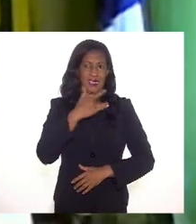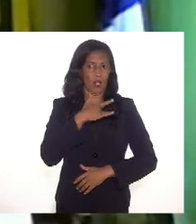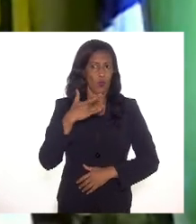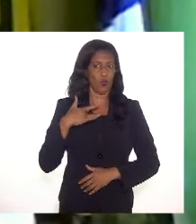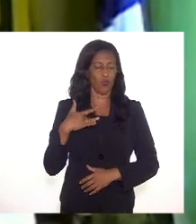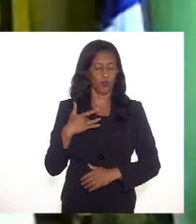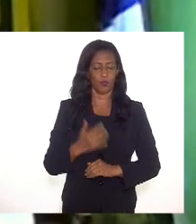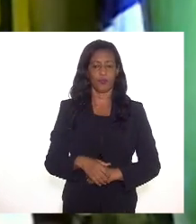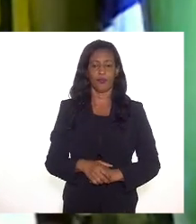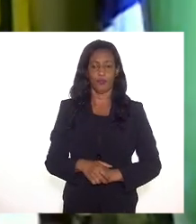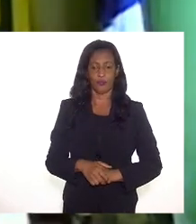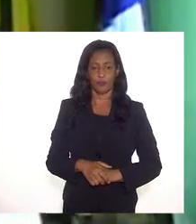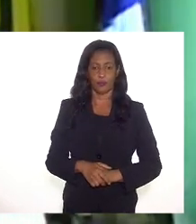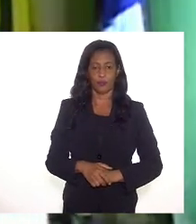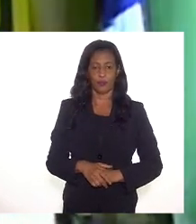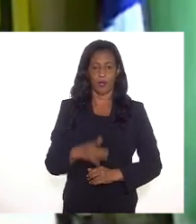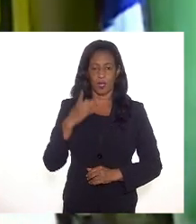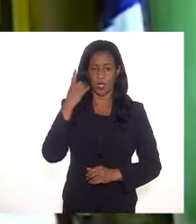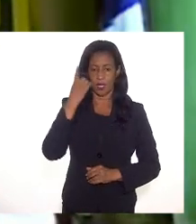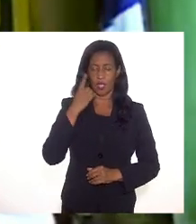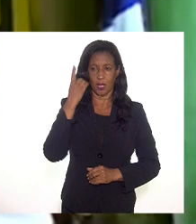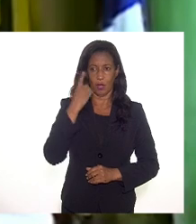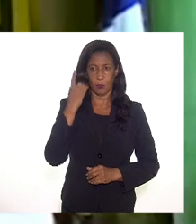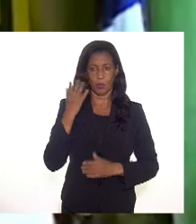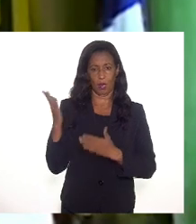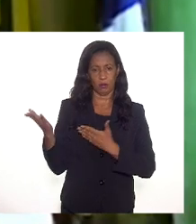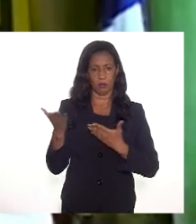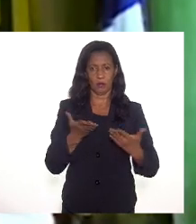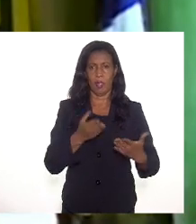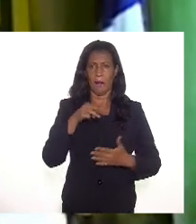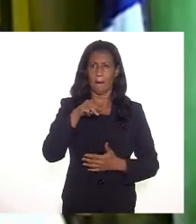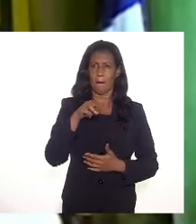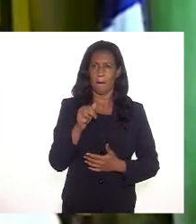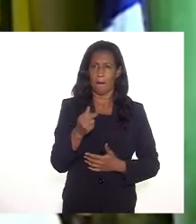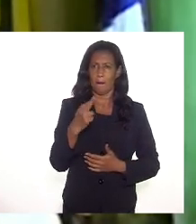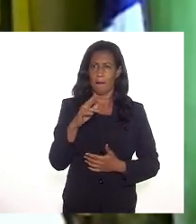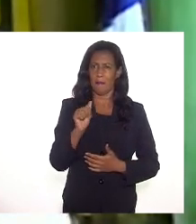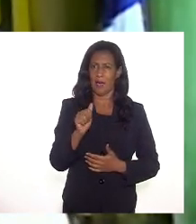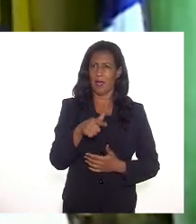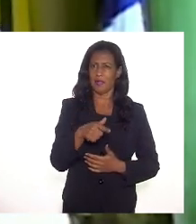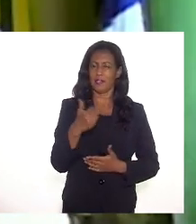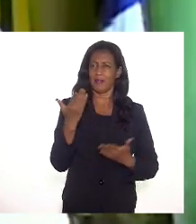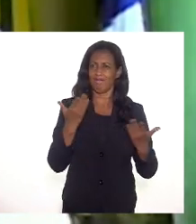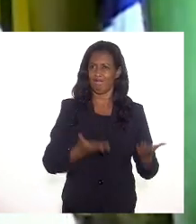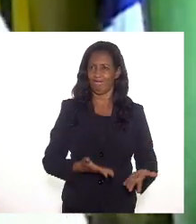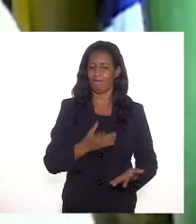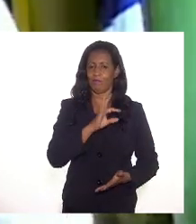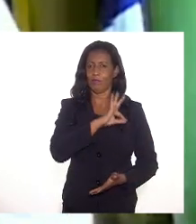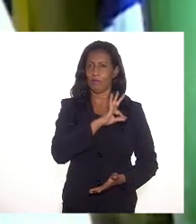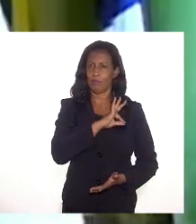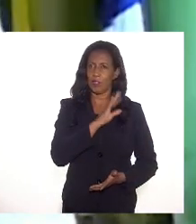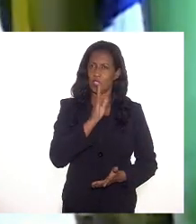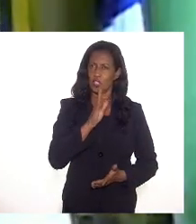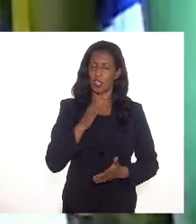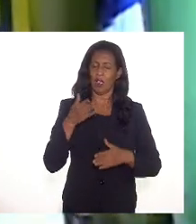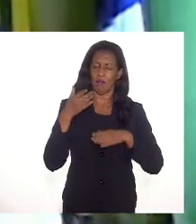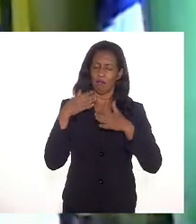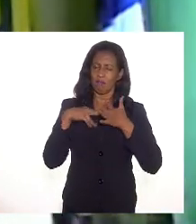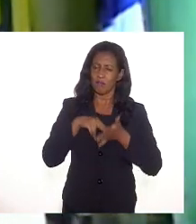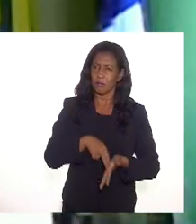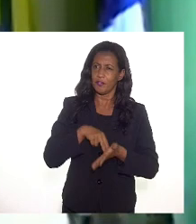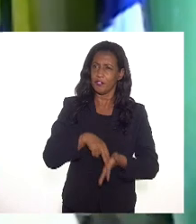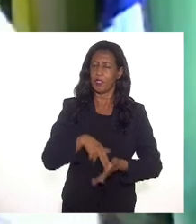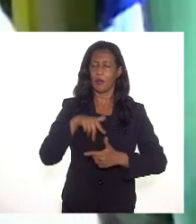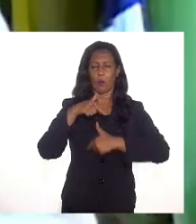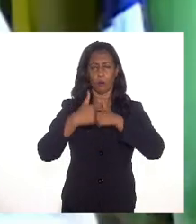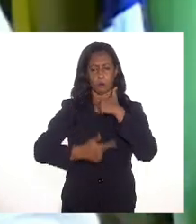que a deputada e nobre querida Marta Rocha nossa deputada delegada atuou firmemente